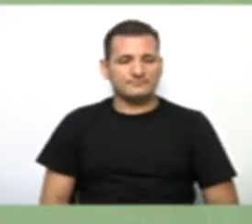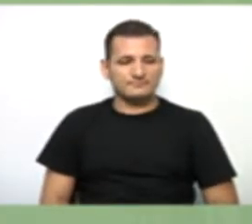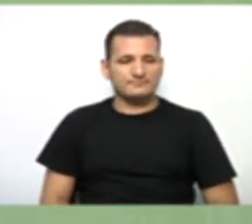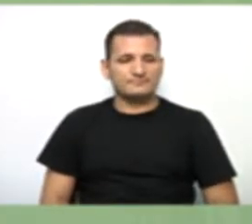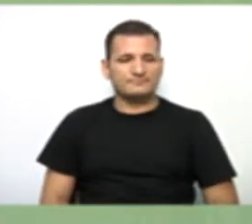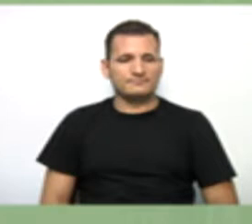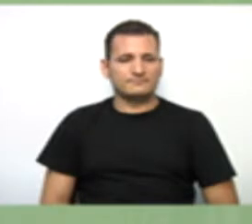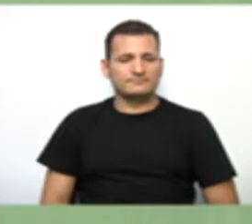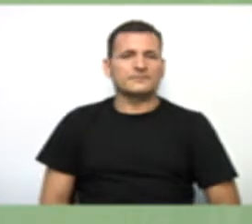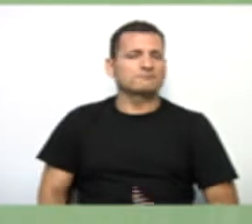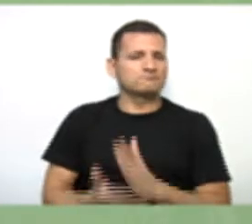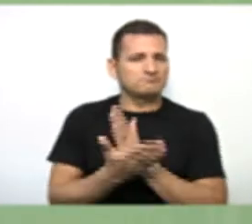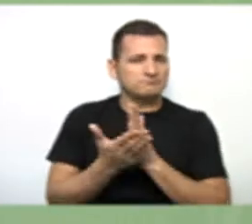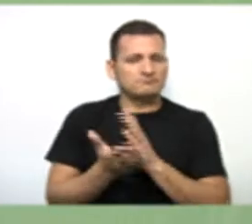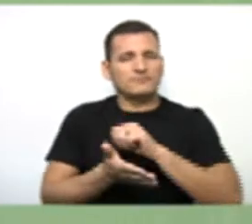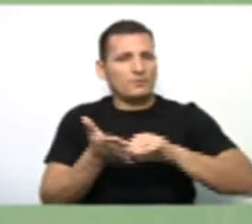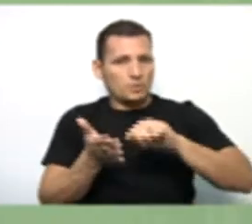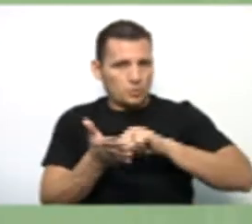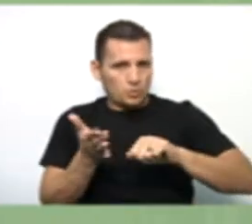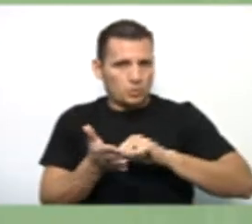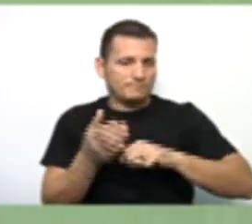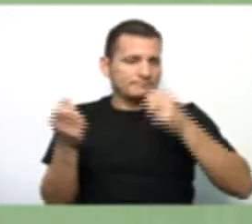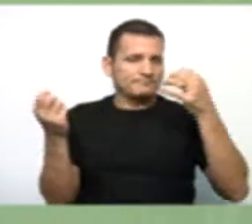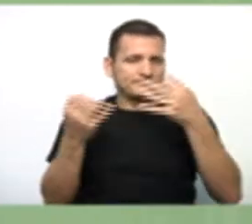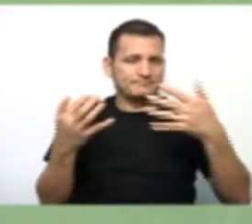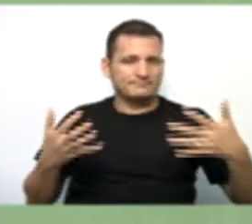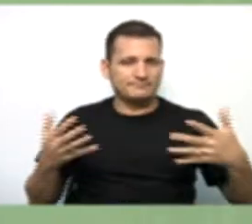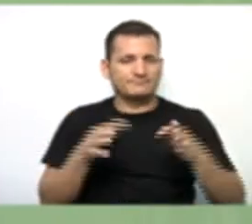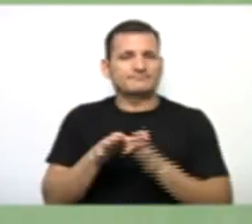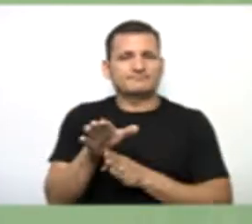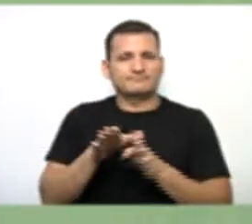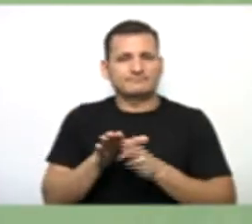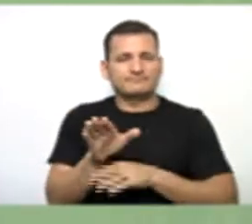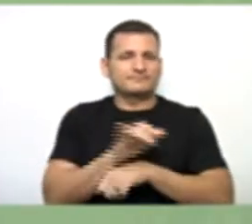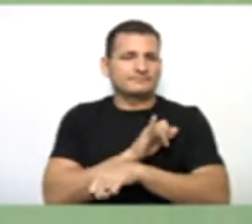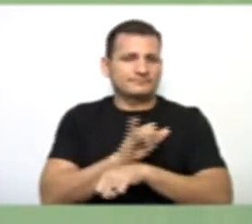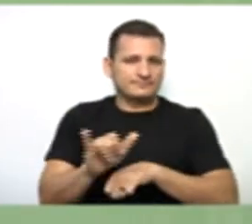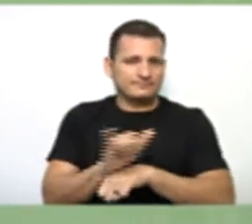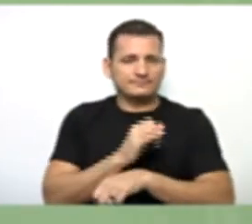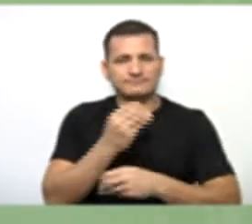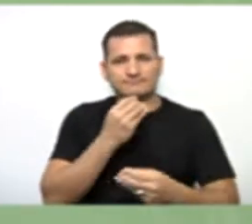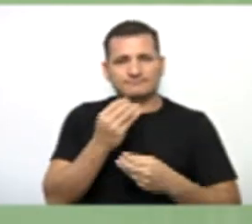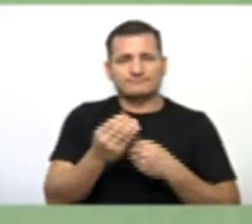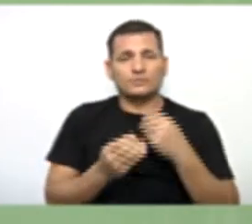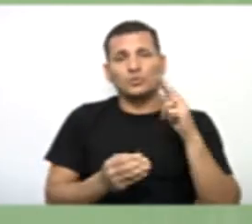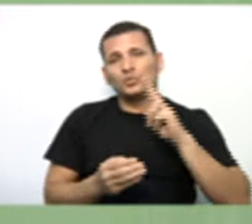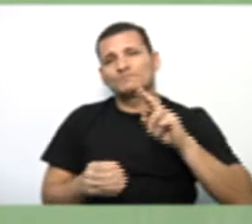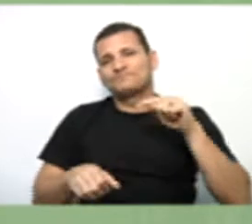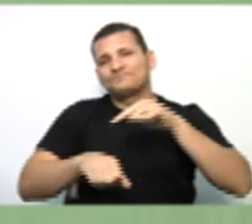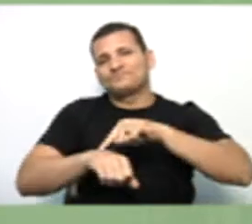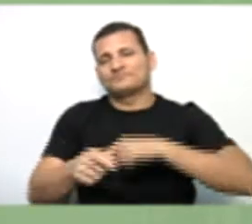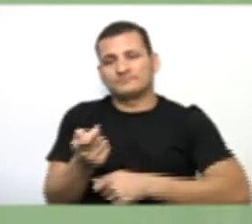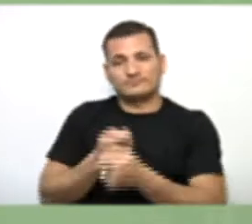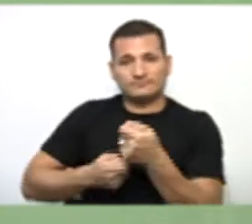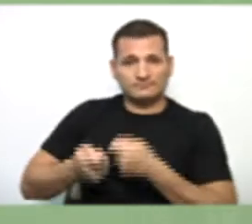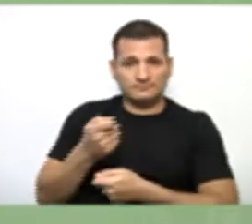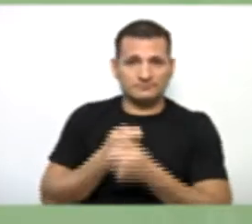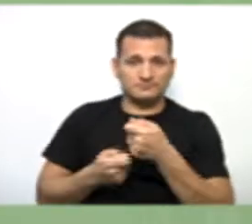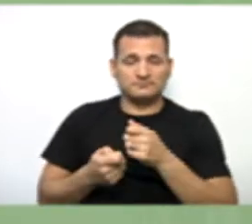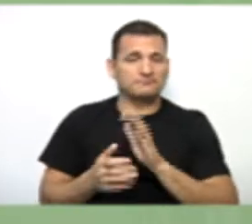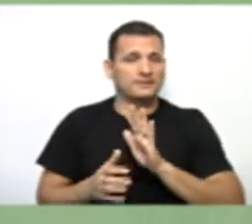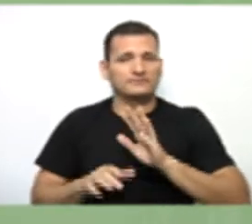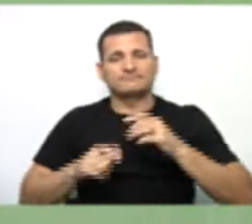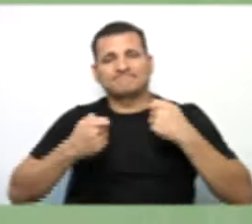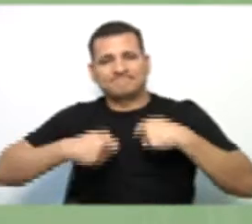Muitos autores ensinam técnicas convergentes para a hora da negociação. Entretanto,